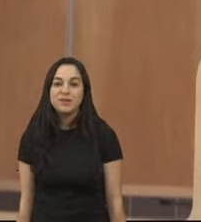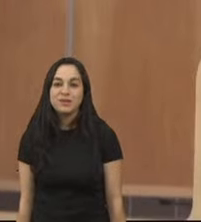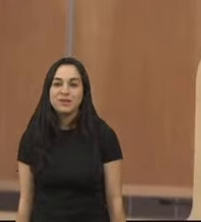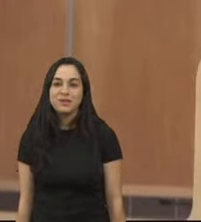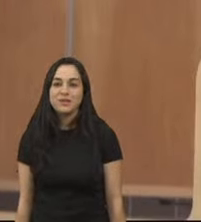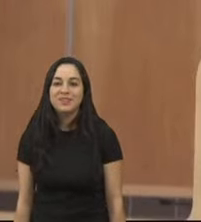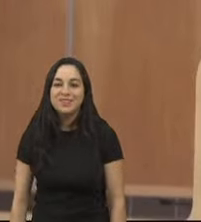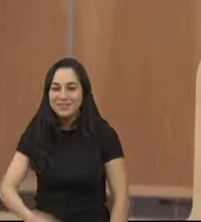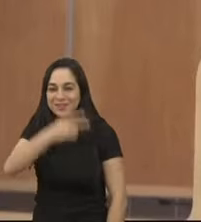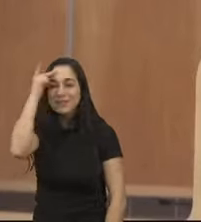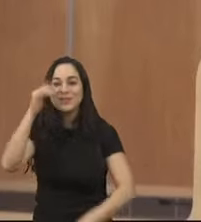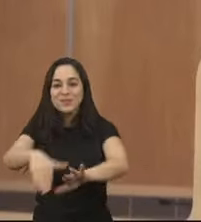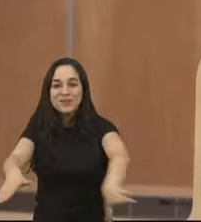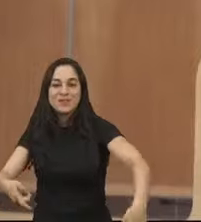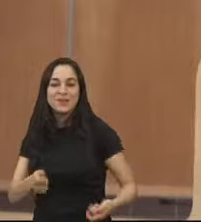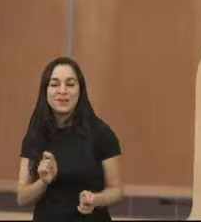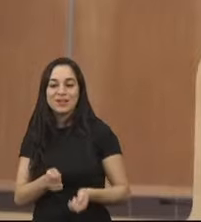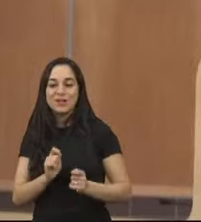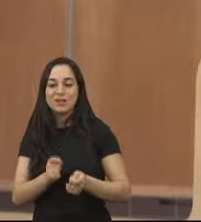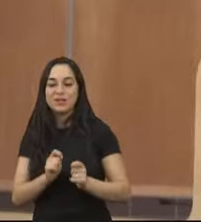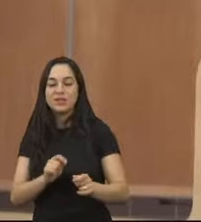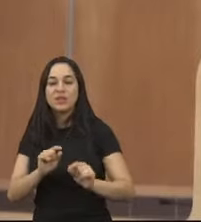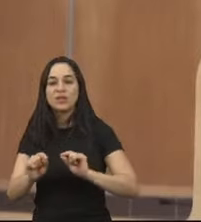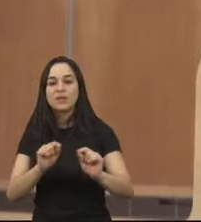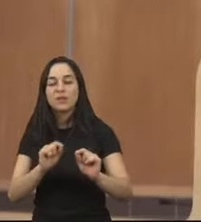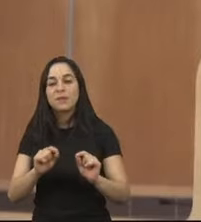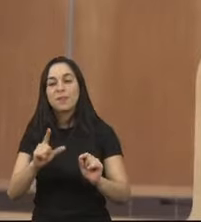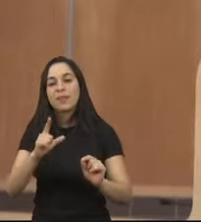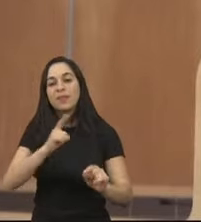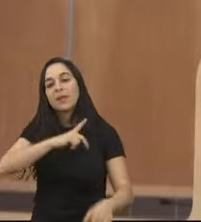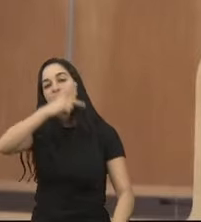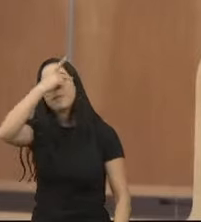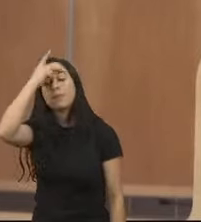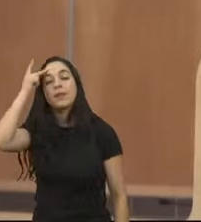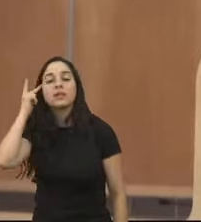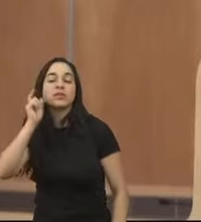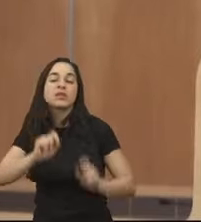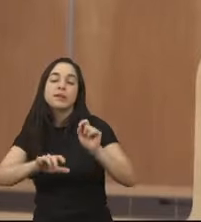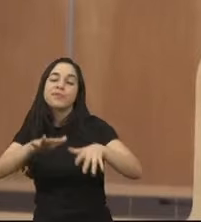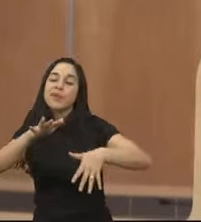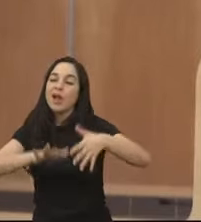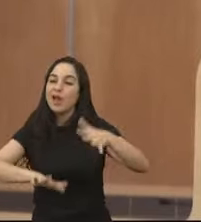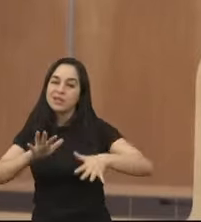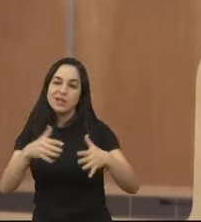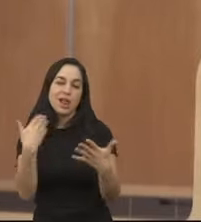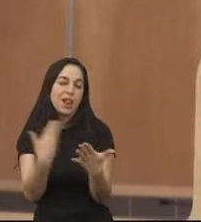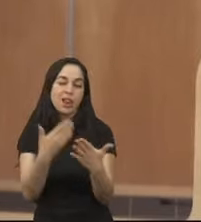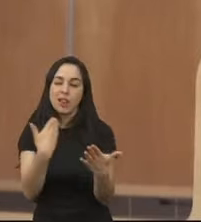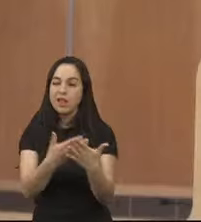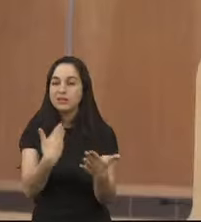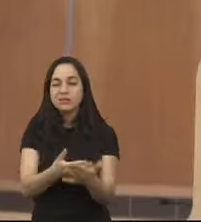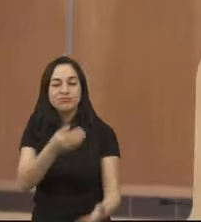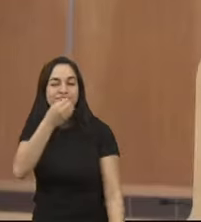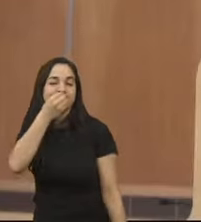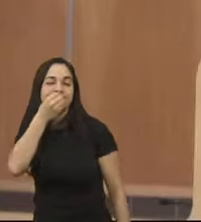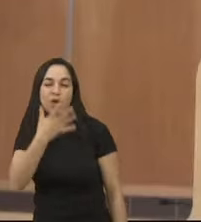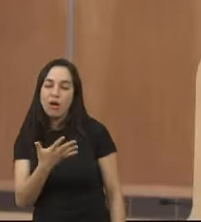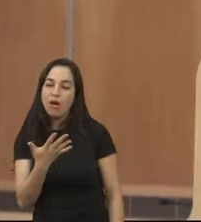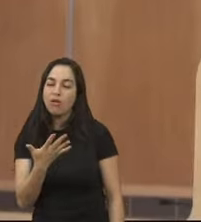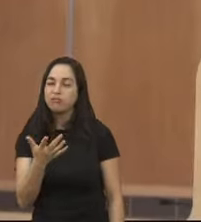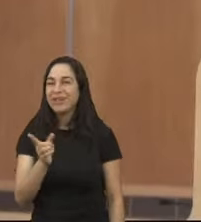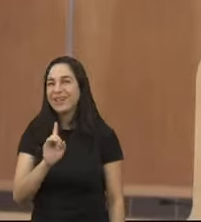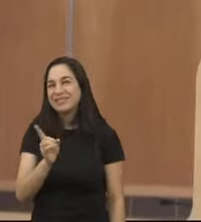as carroceiras e as charreteiras, porque grande parte delas, às vezes, não tem um estudo muito alto, não tem ensino superior,